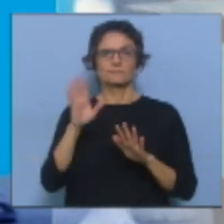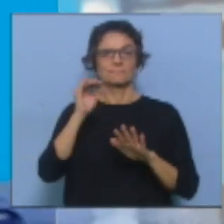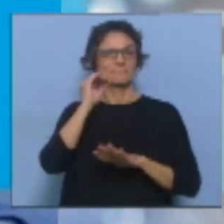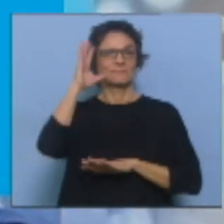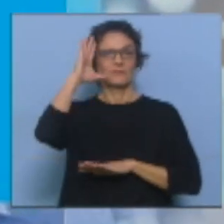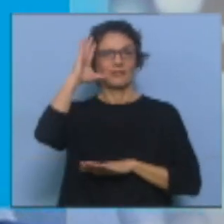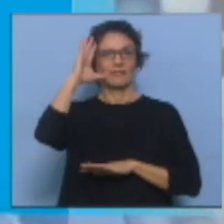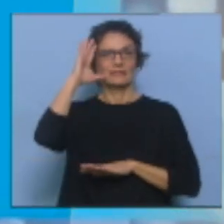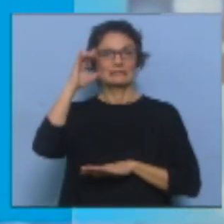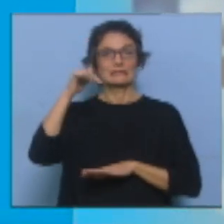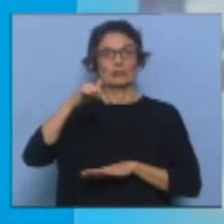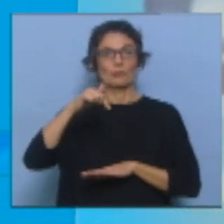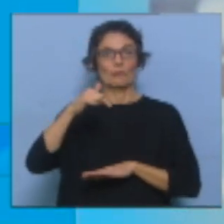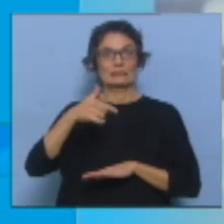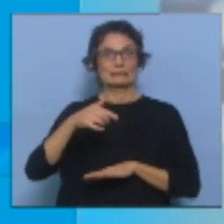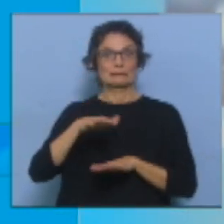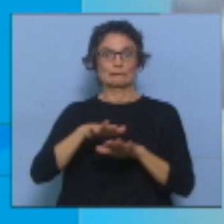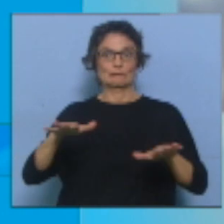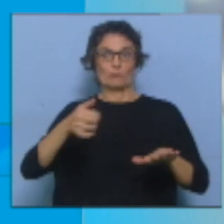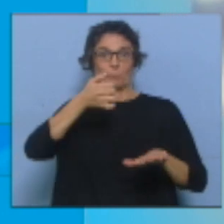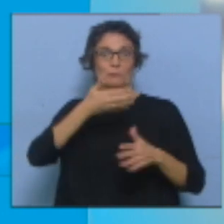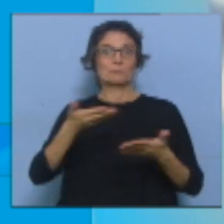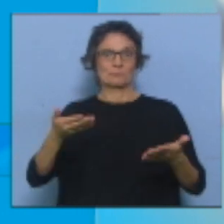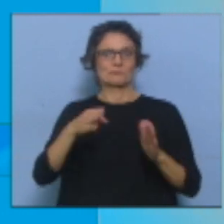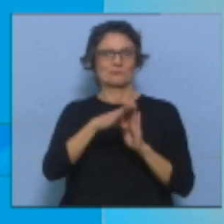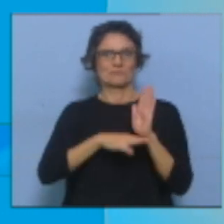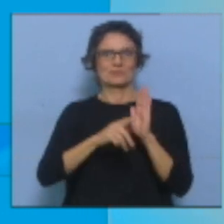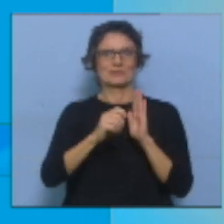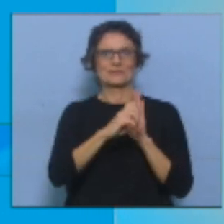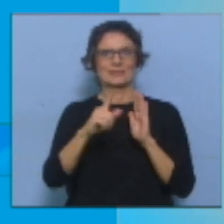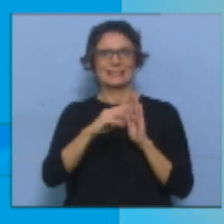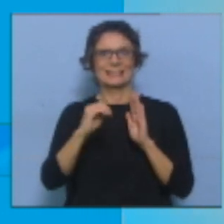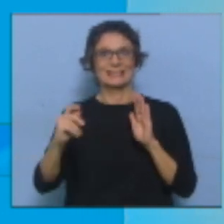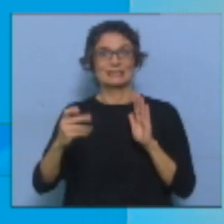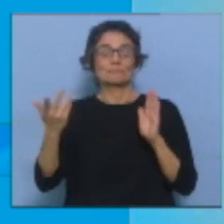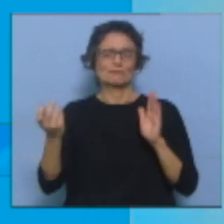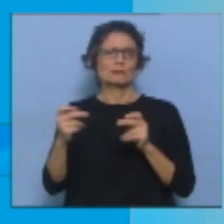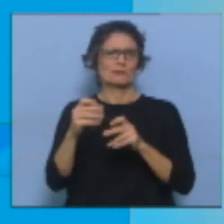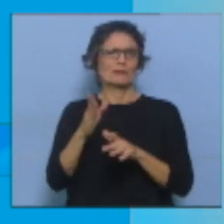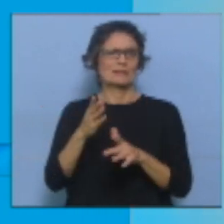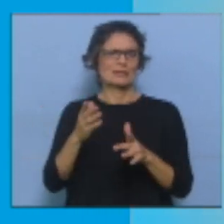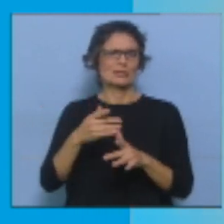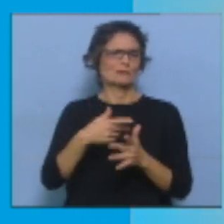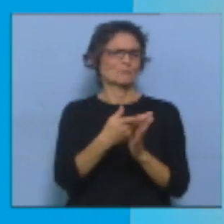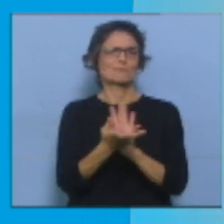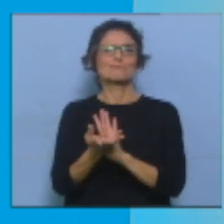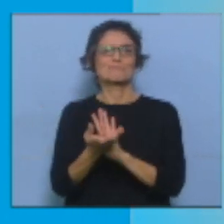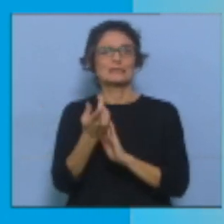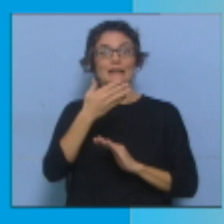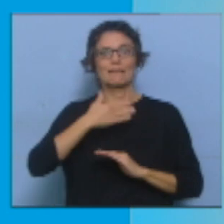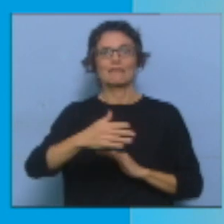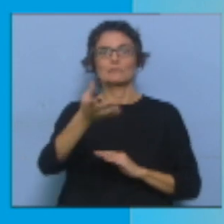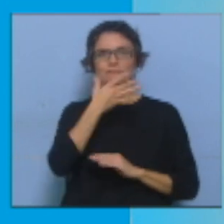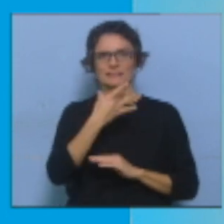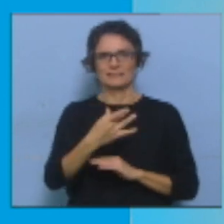Olá, muito boa tarde. Temos hoje uma mesa cheia aqui no programa Eclésia, como acontece em muitas circunstâncias nesta quadra